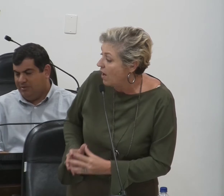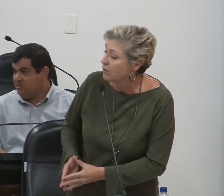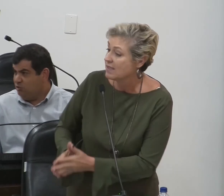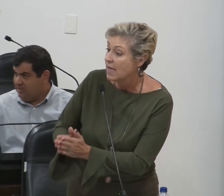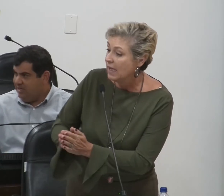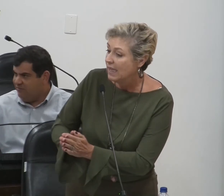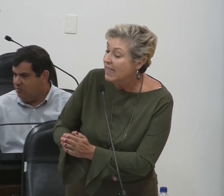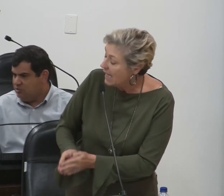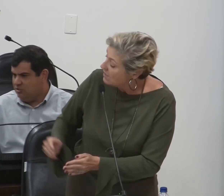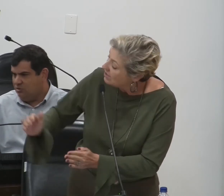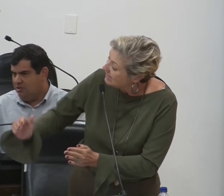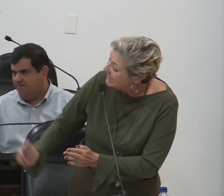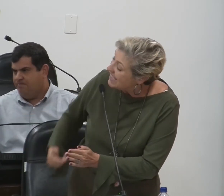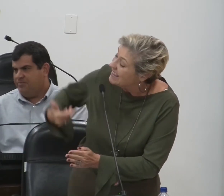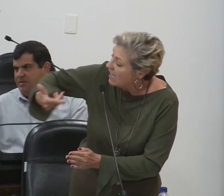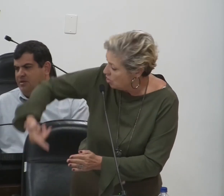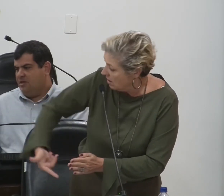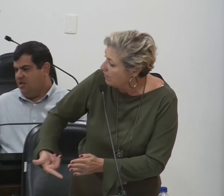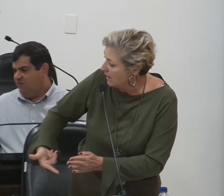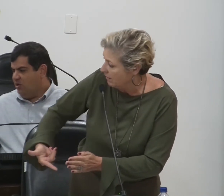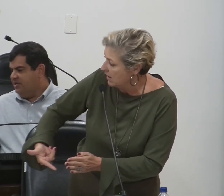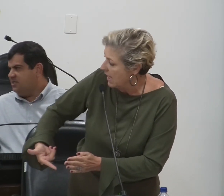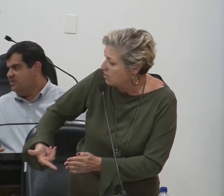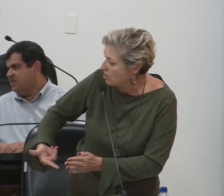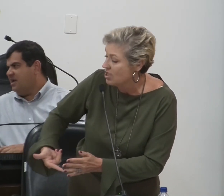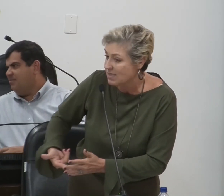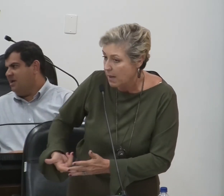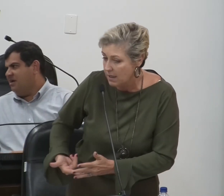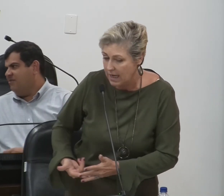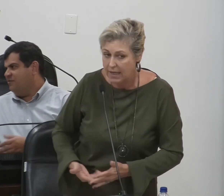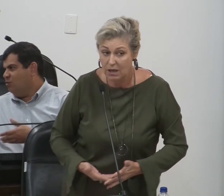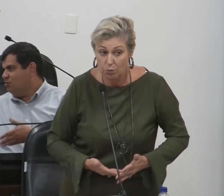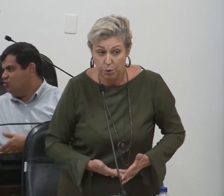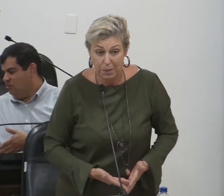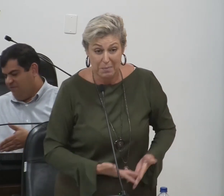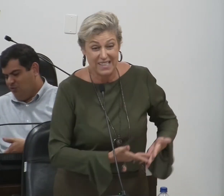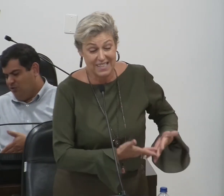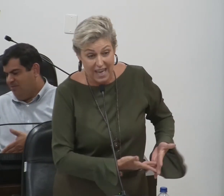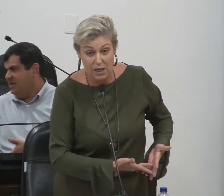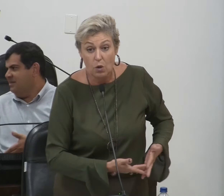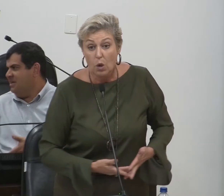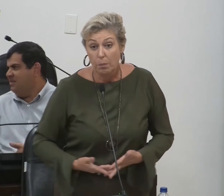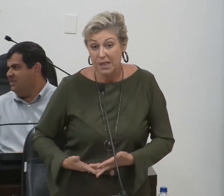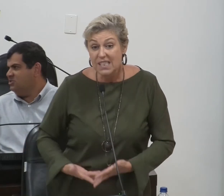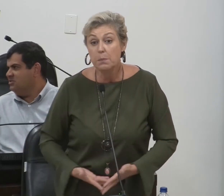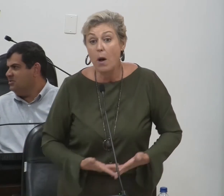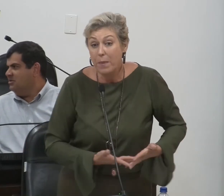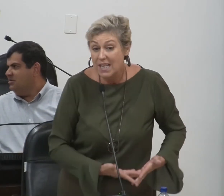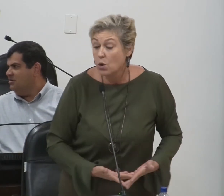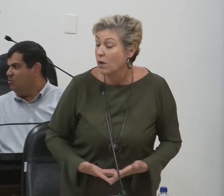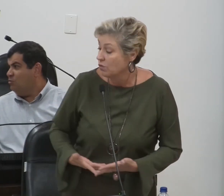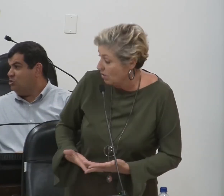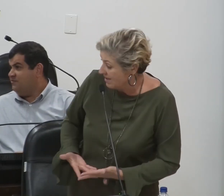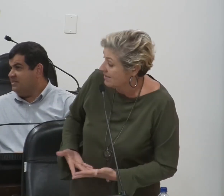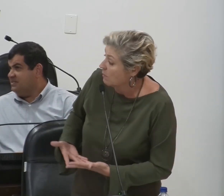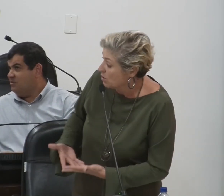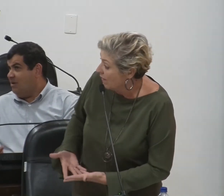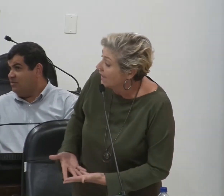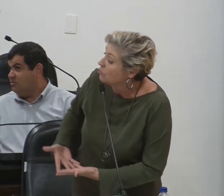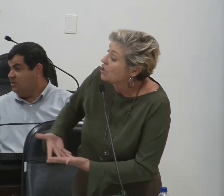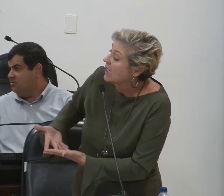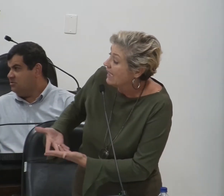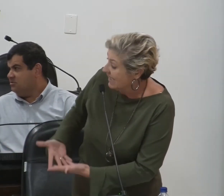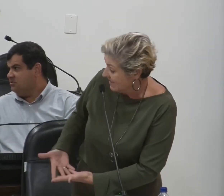de faltas, e nem de tentativa, na verdade, de desmarcar. É um problema sério, principalmente quando nós